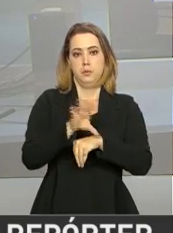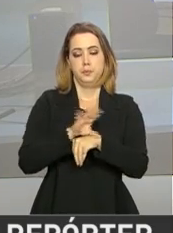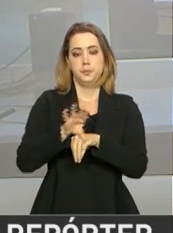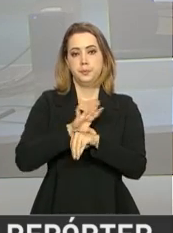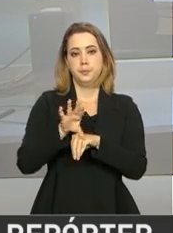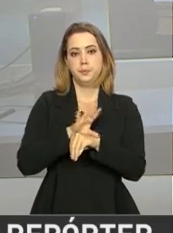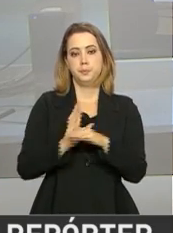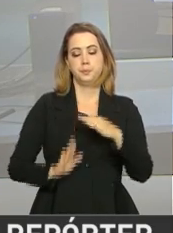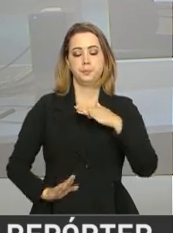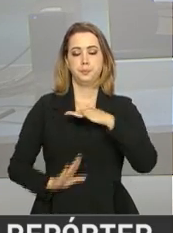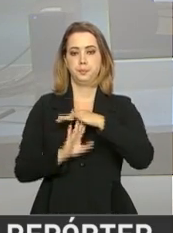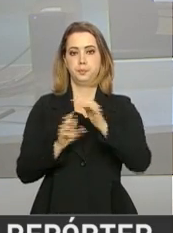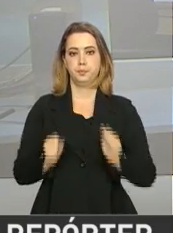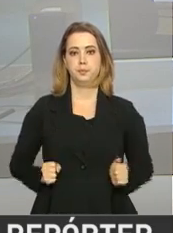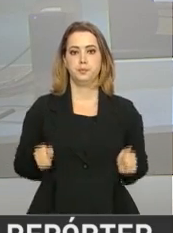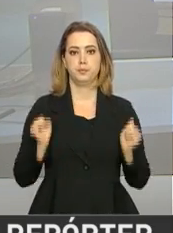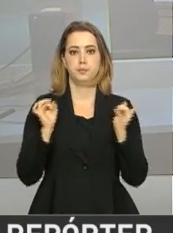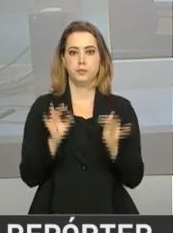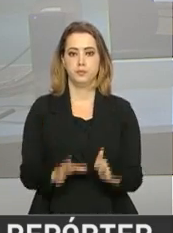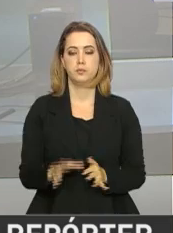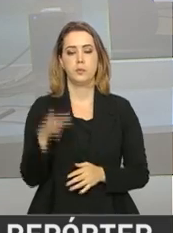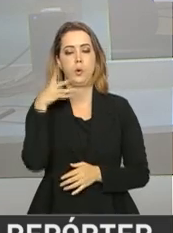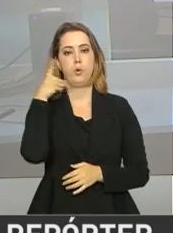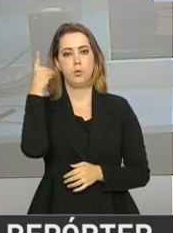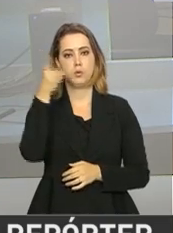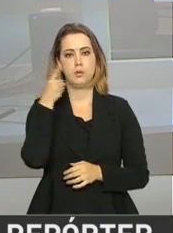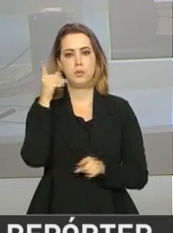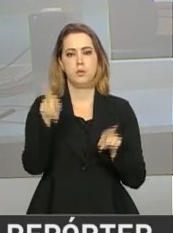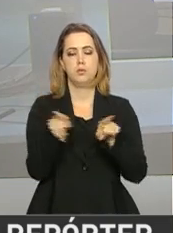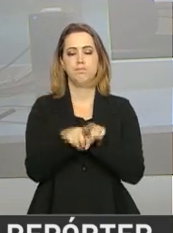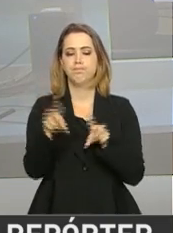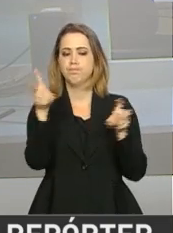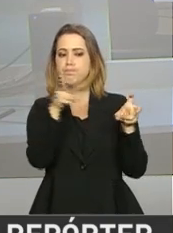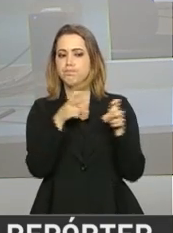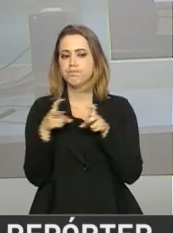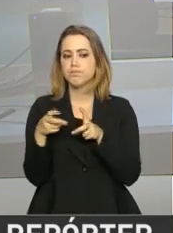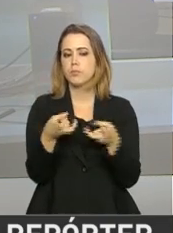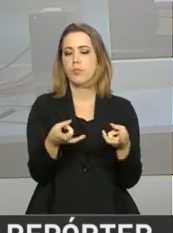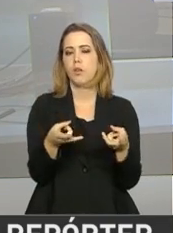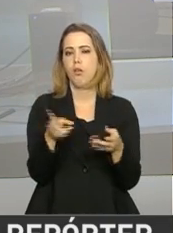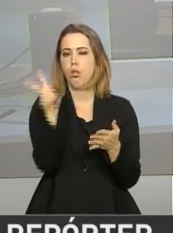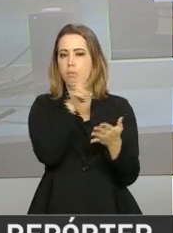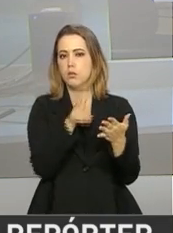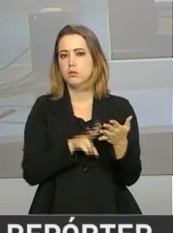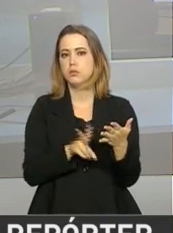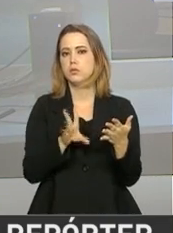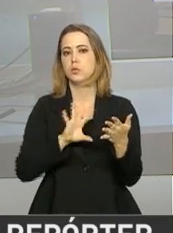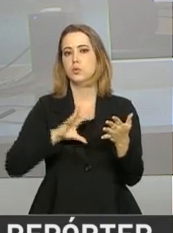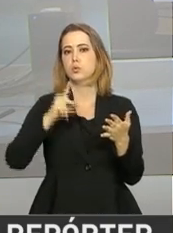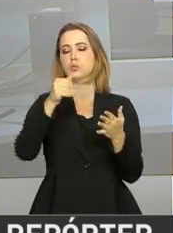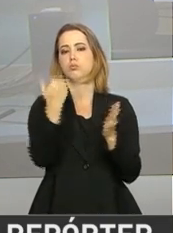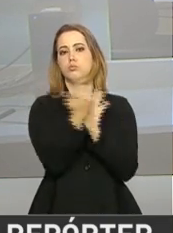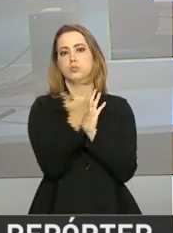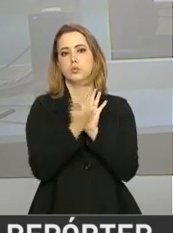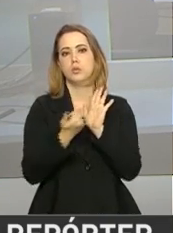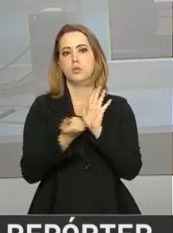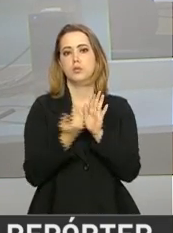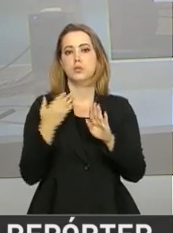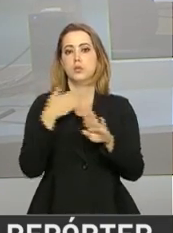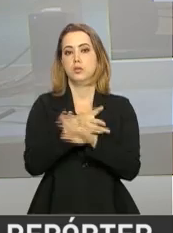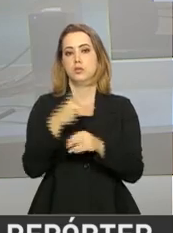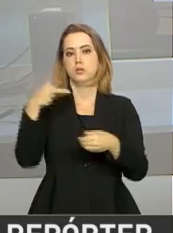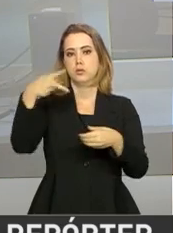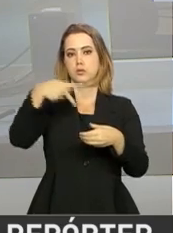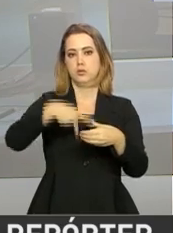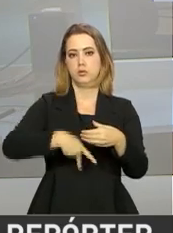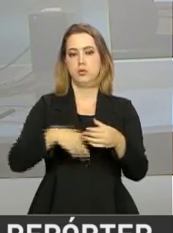teto para os gastos públicos. Os deputados também devem analisar os destaques de projetos sobre a participação da Petrobras